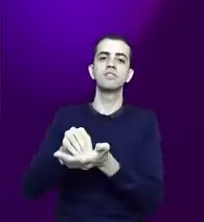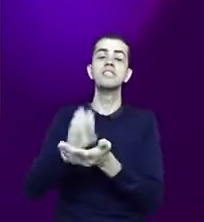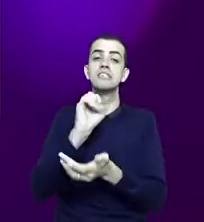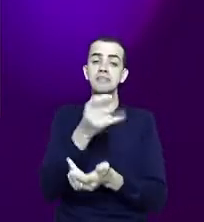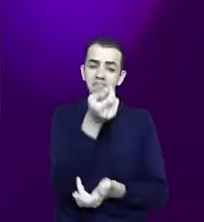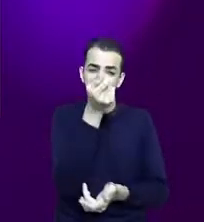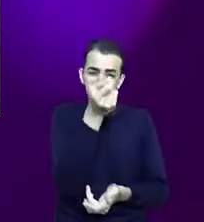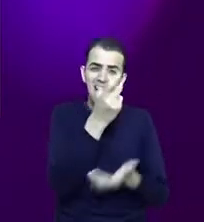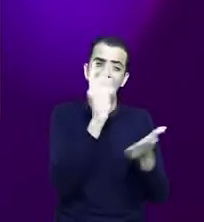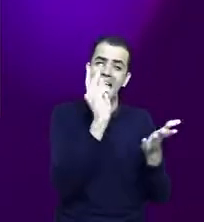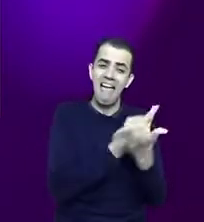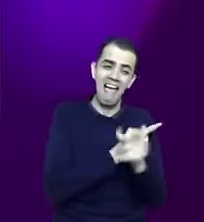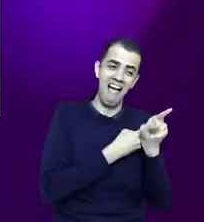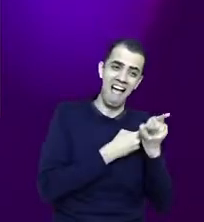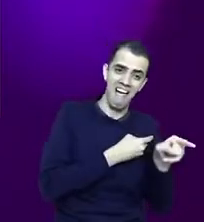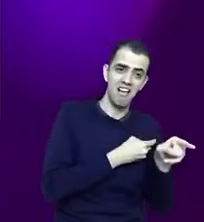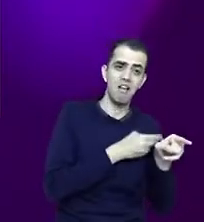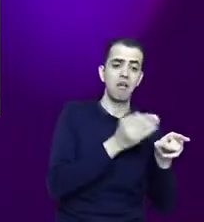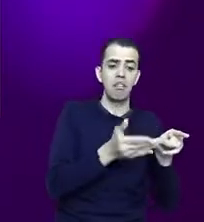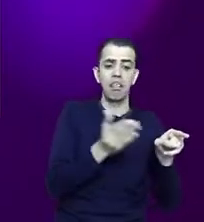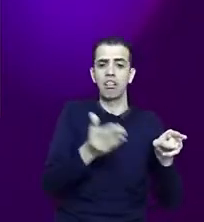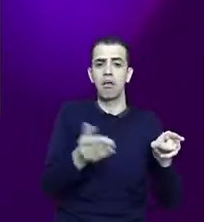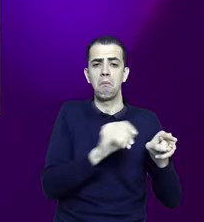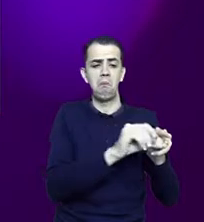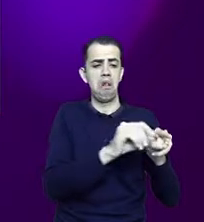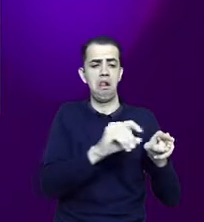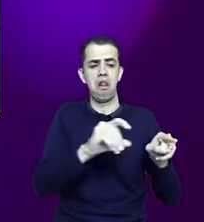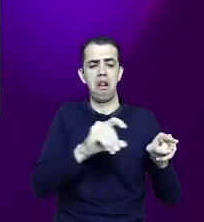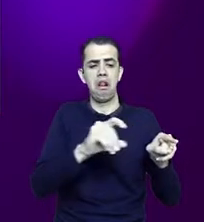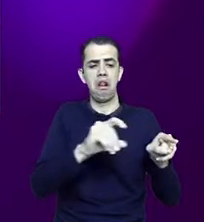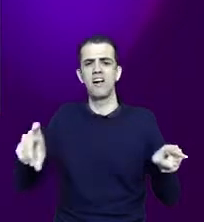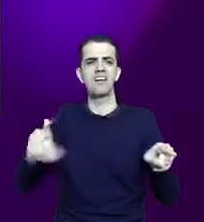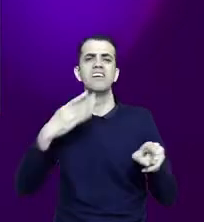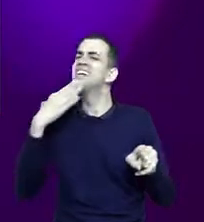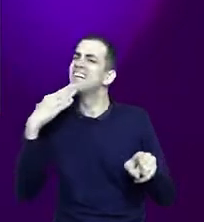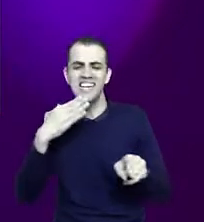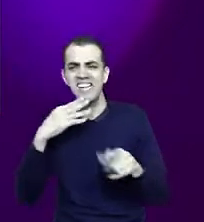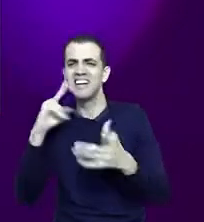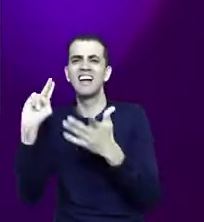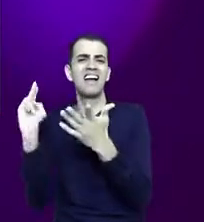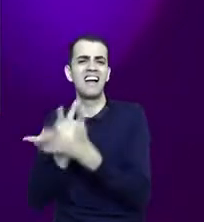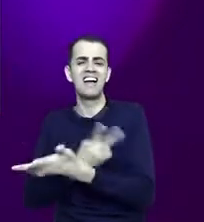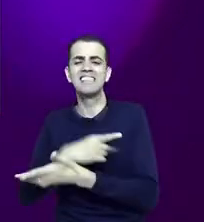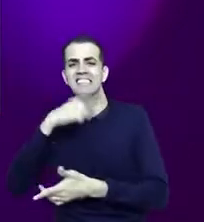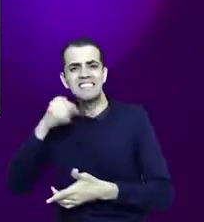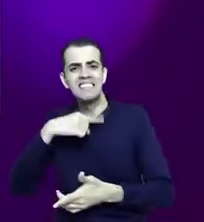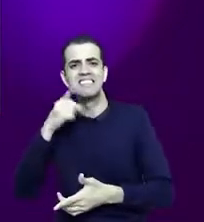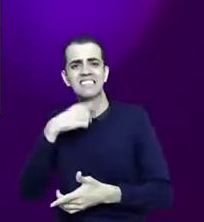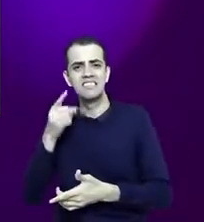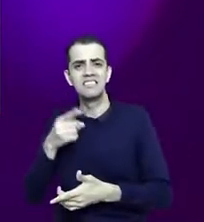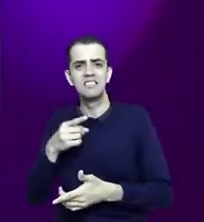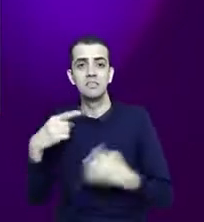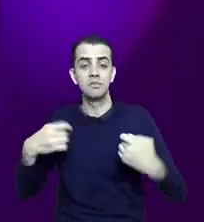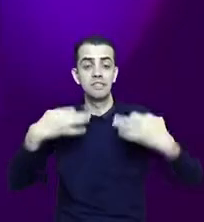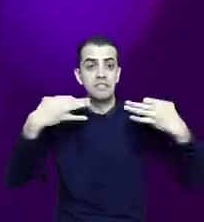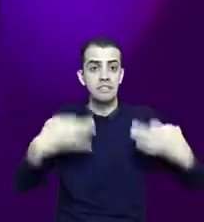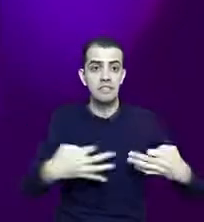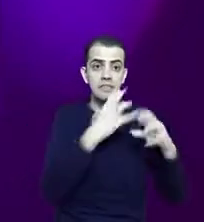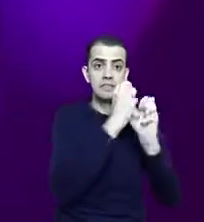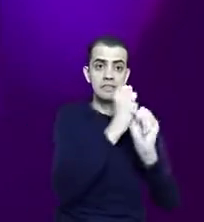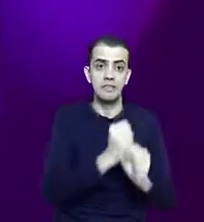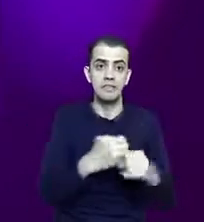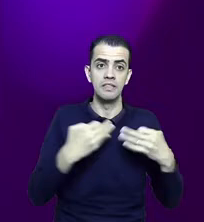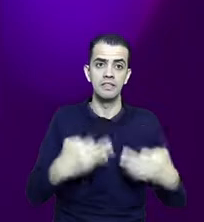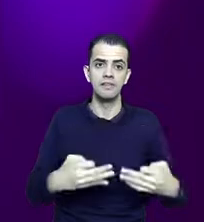pequeno lá no começo pode resultar em um erro muito grande no momento de instalação da prótese, essa prótese não encaixar, né? Então, isso é